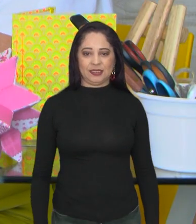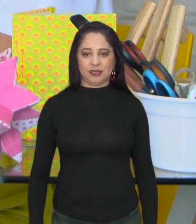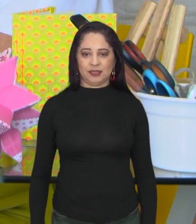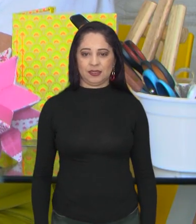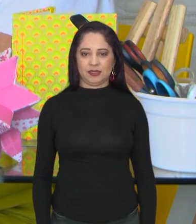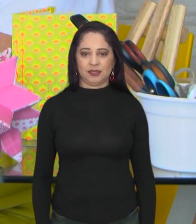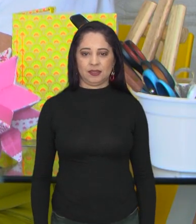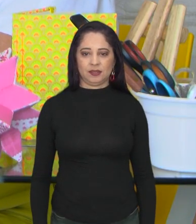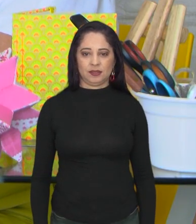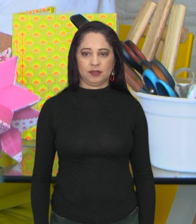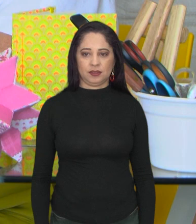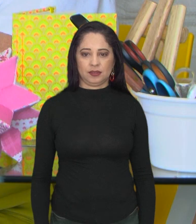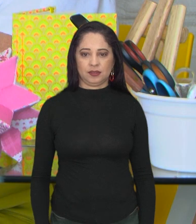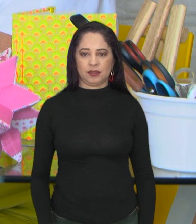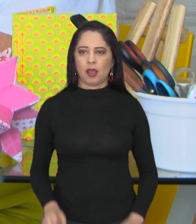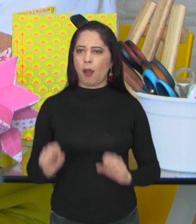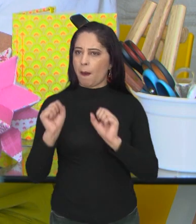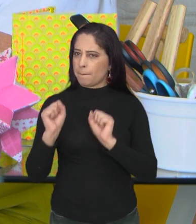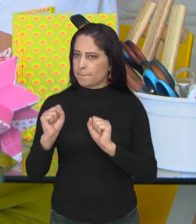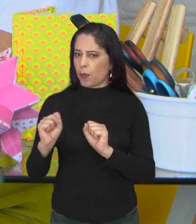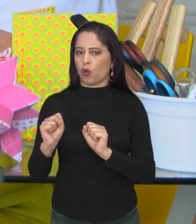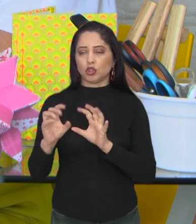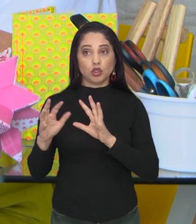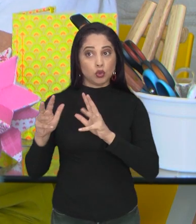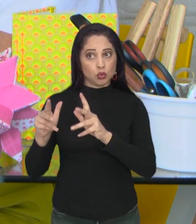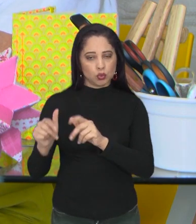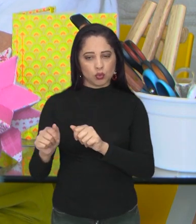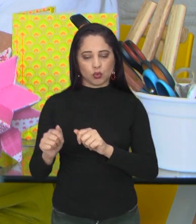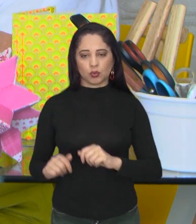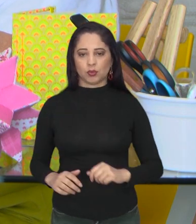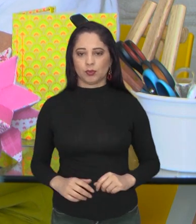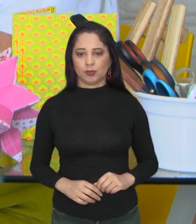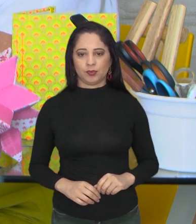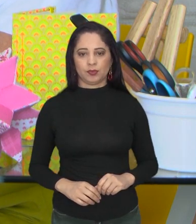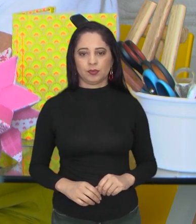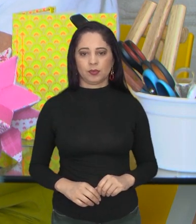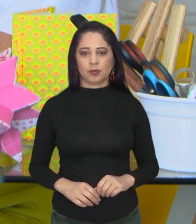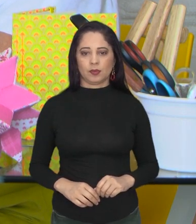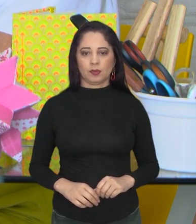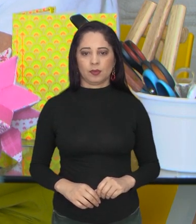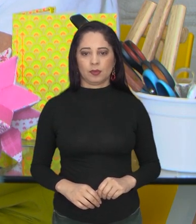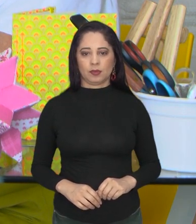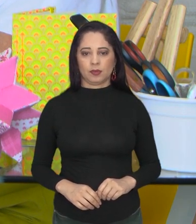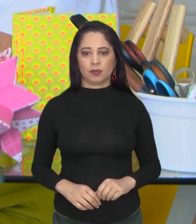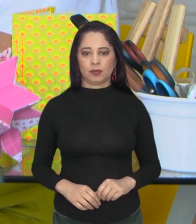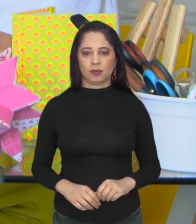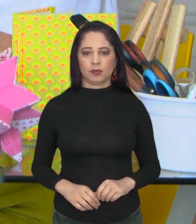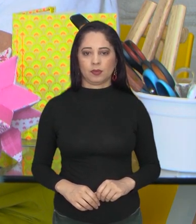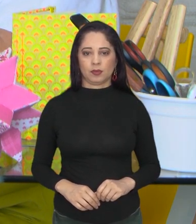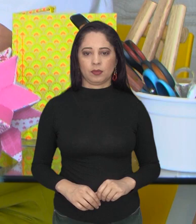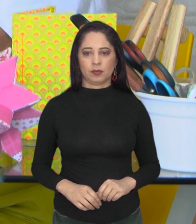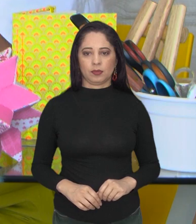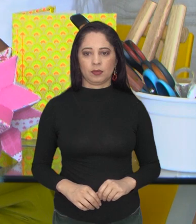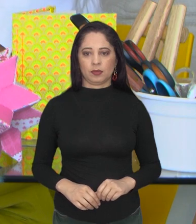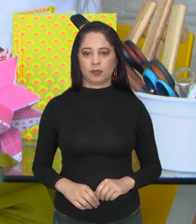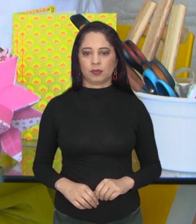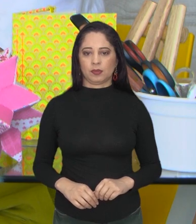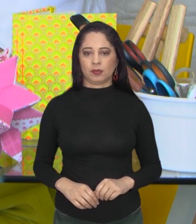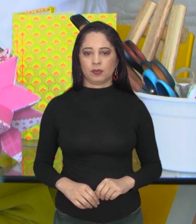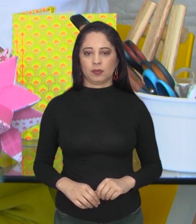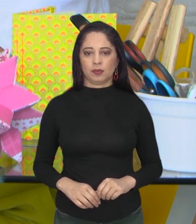aí pode furar todos eles onde tem essa marca